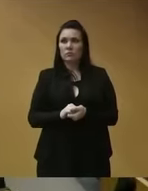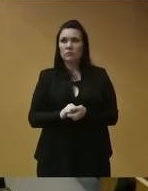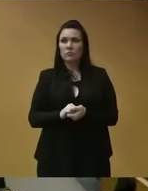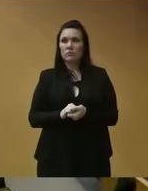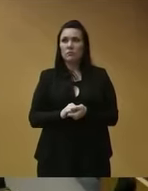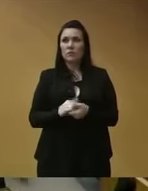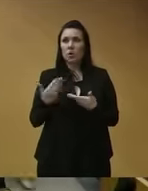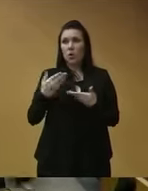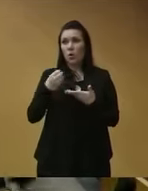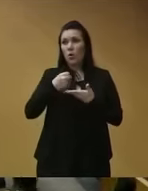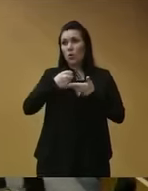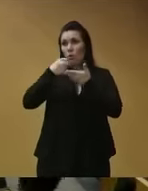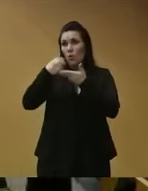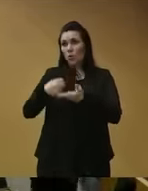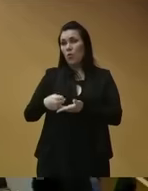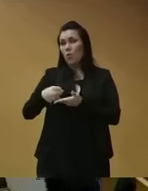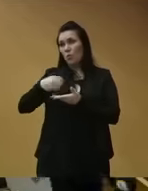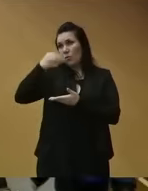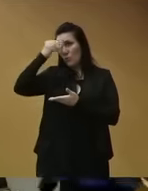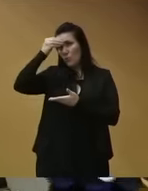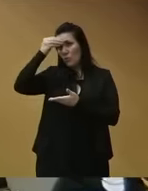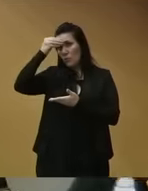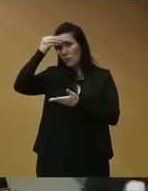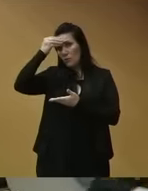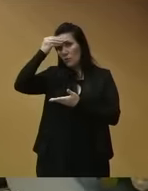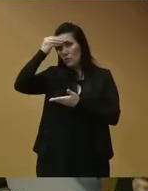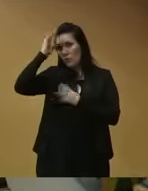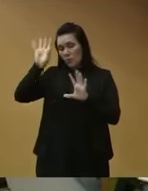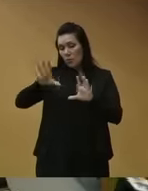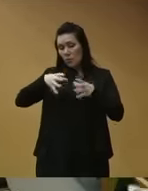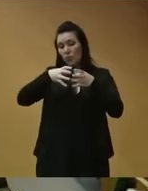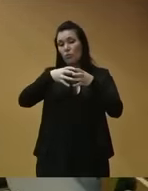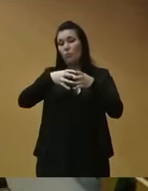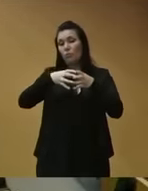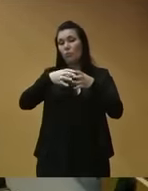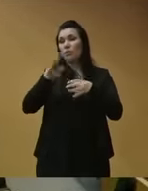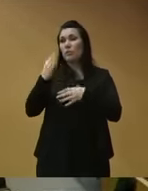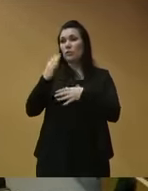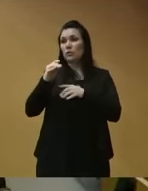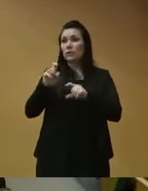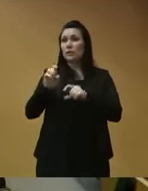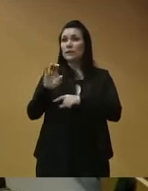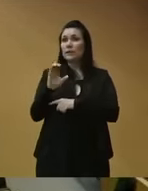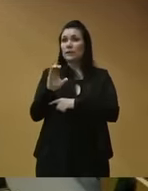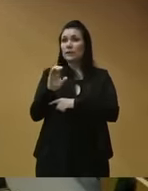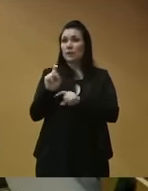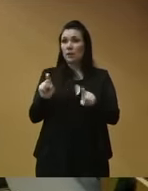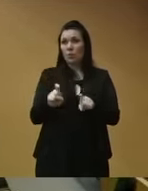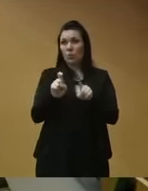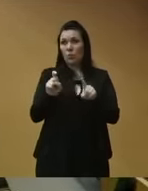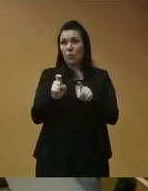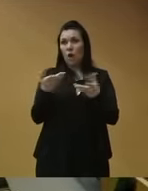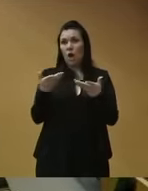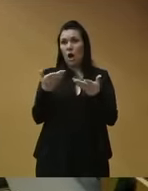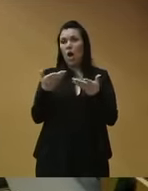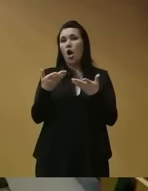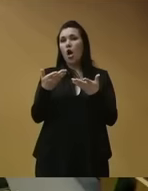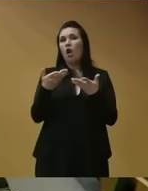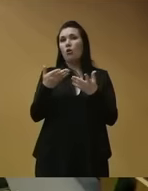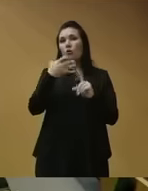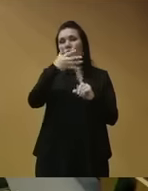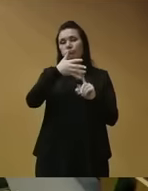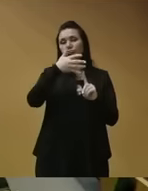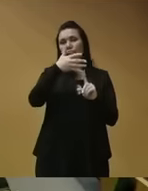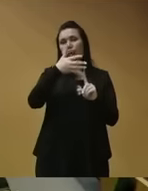Conceda a palavra ao Paraninfo da turma de bacharelado em ciência da computação, que falará em nome de todos